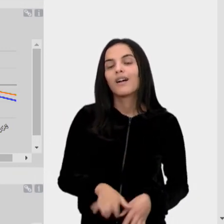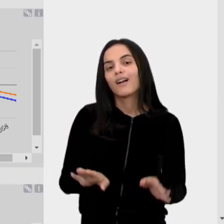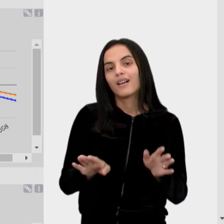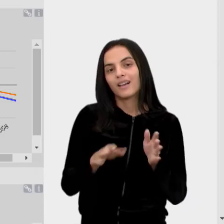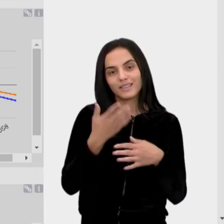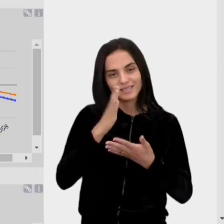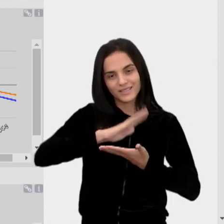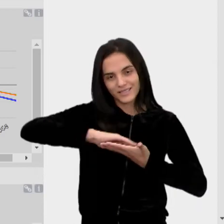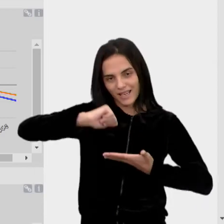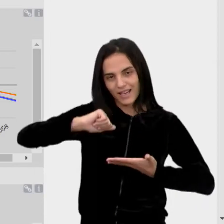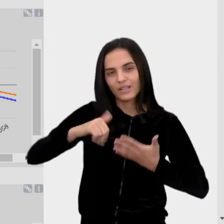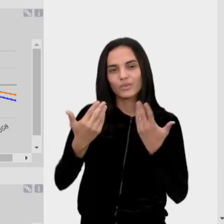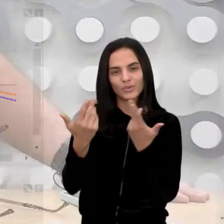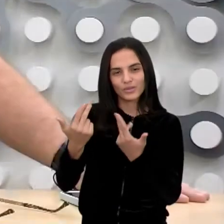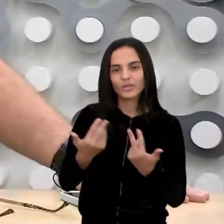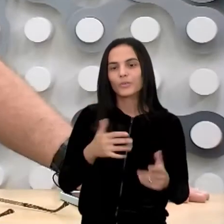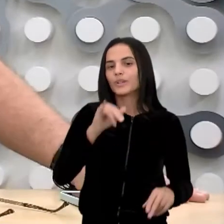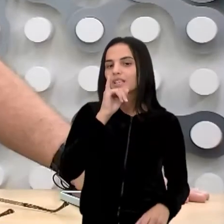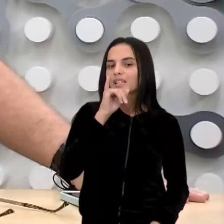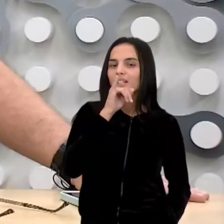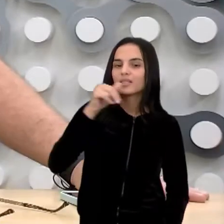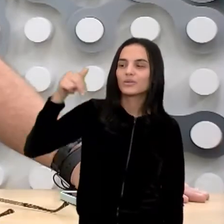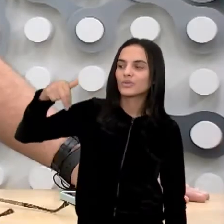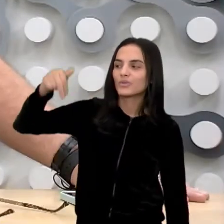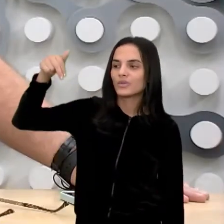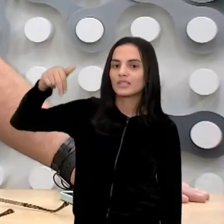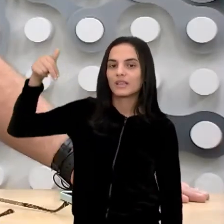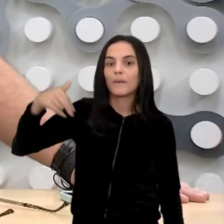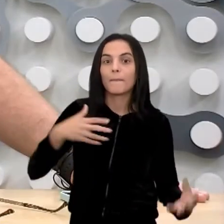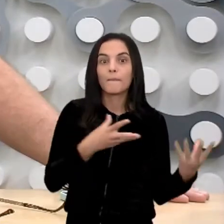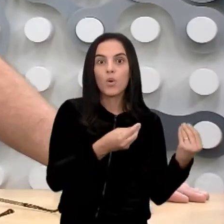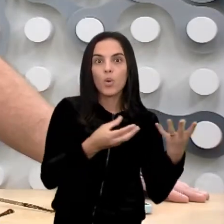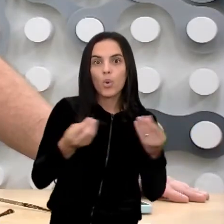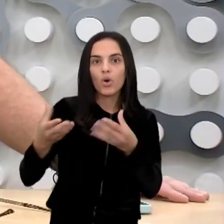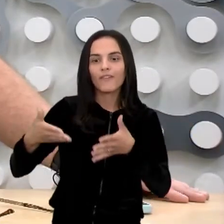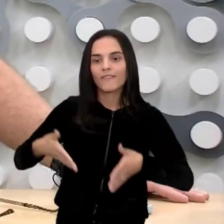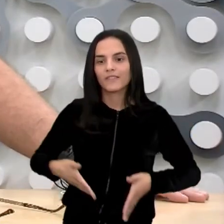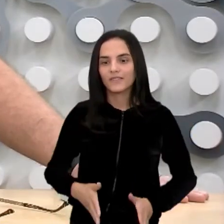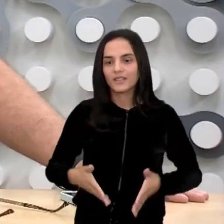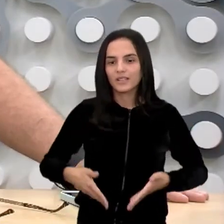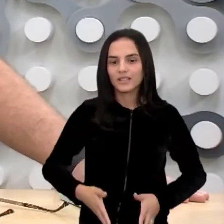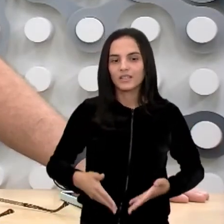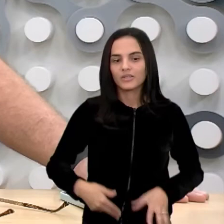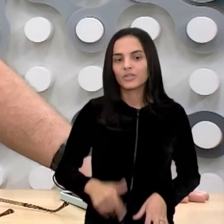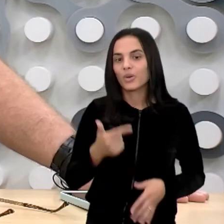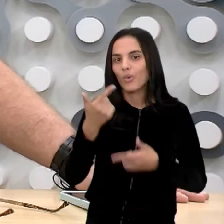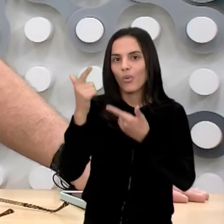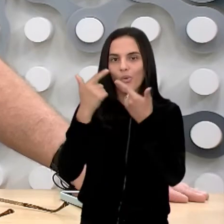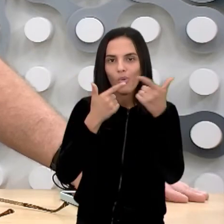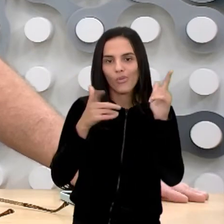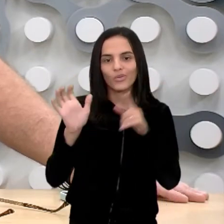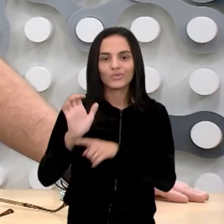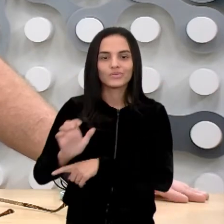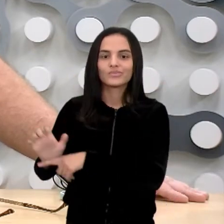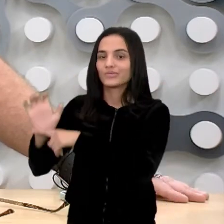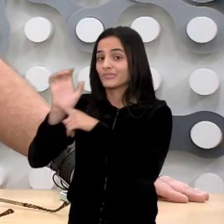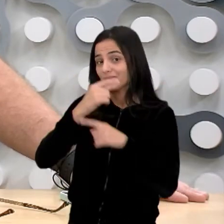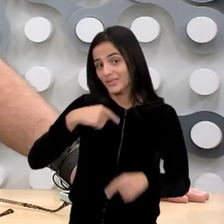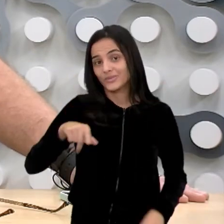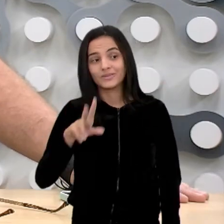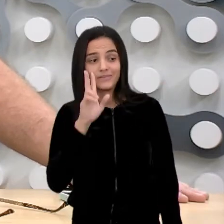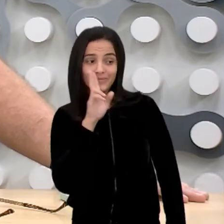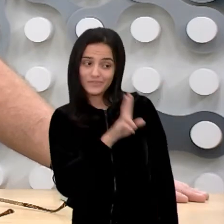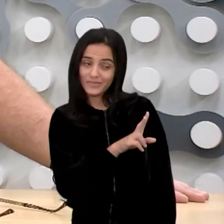daquele estereótipo, né, de que os nordestinos têm muitos mais filhos do que outros estados, né? A gente está vendo aqui,